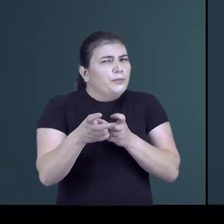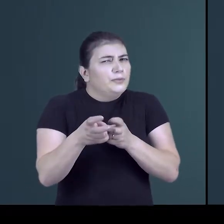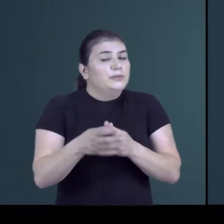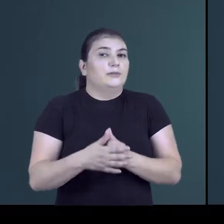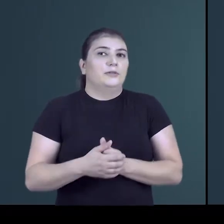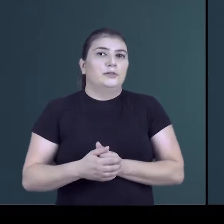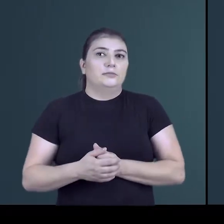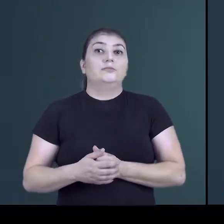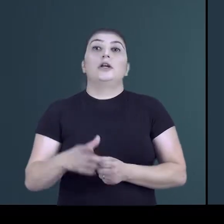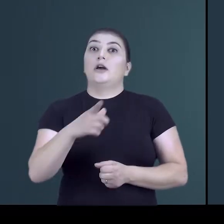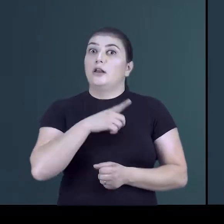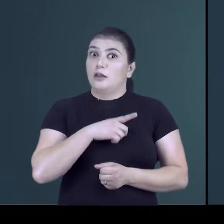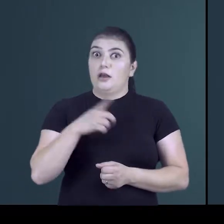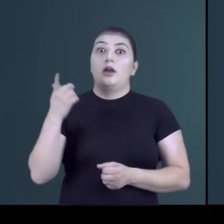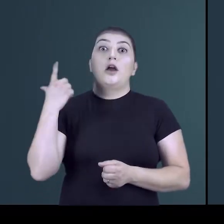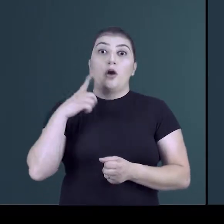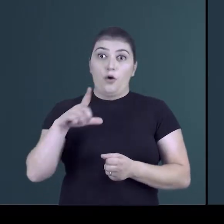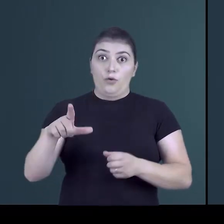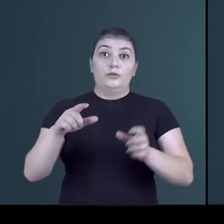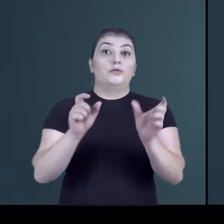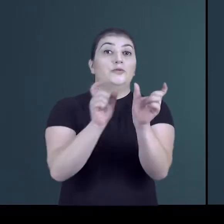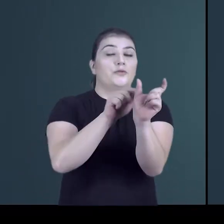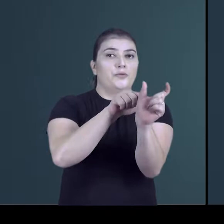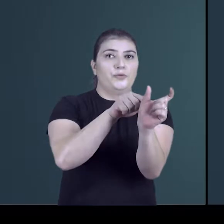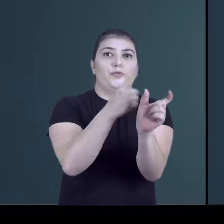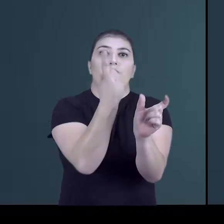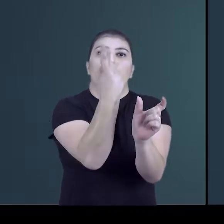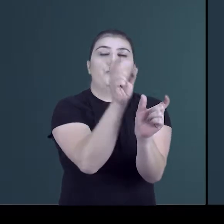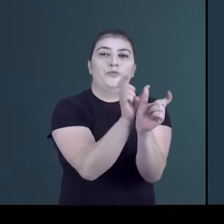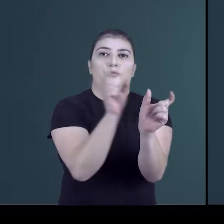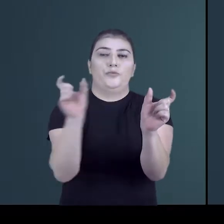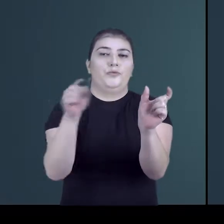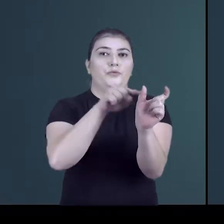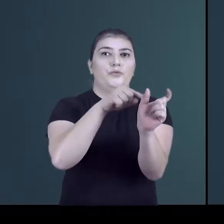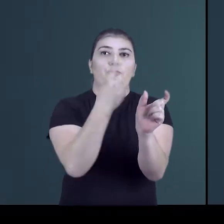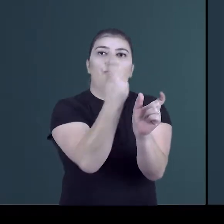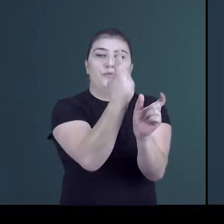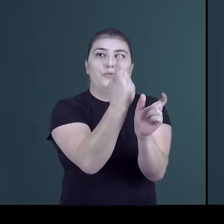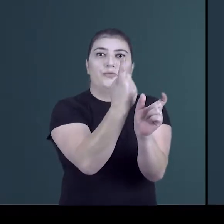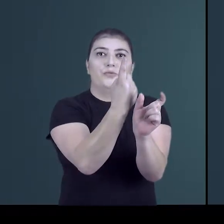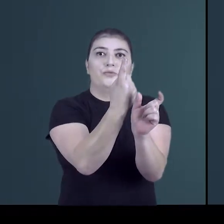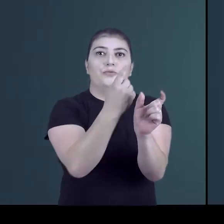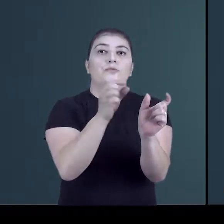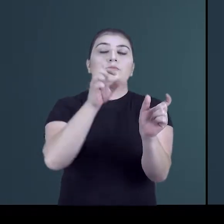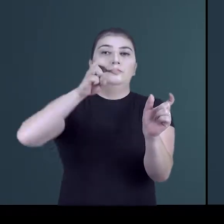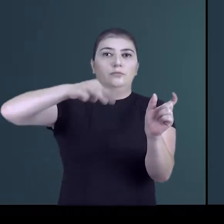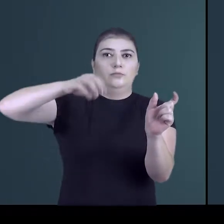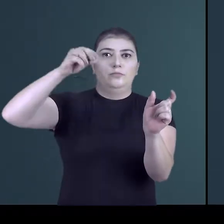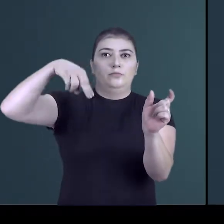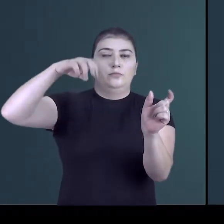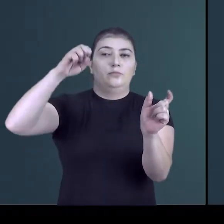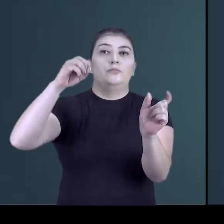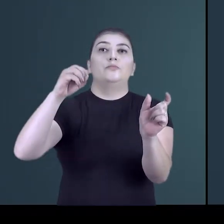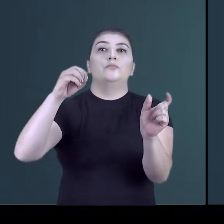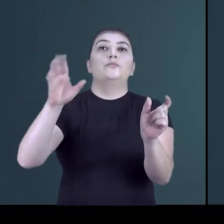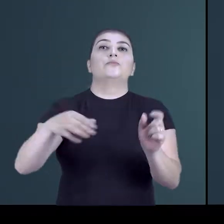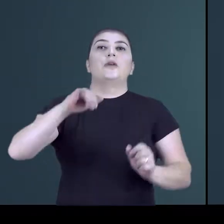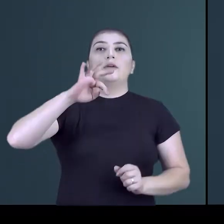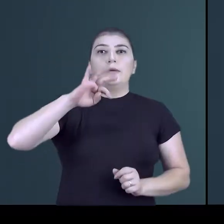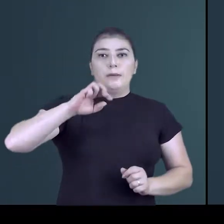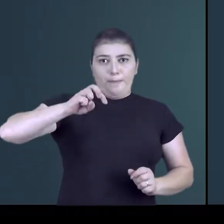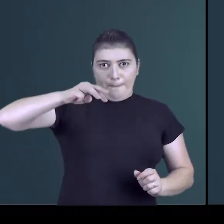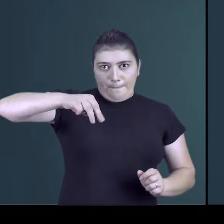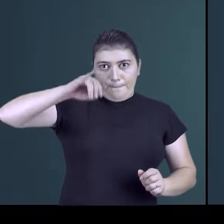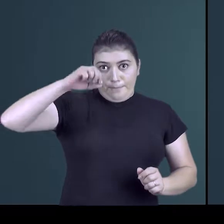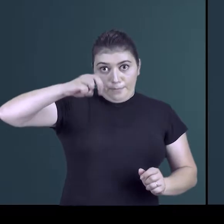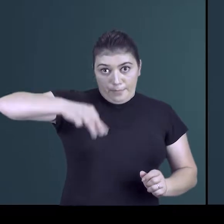que temos outros monossilábicos, isto é, de uma sílaba, mim, ti,